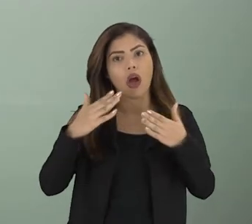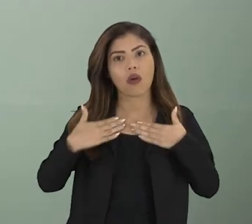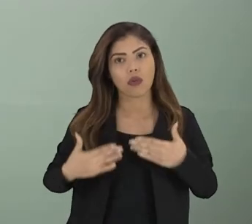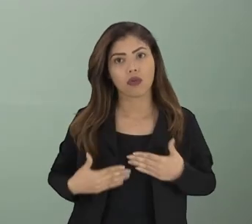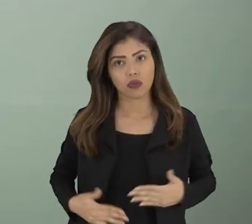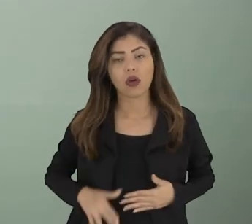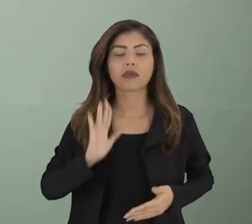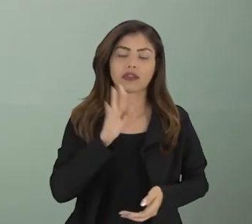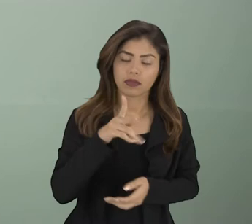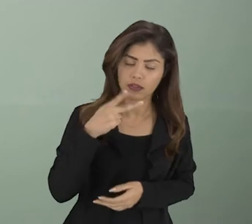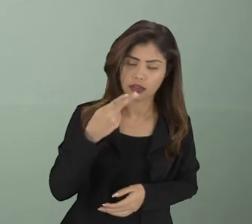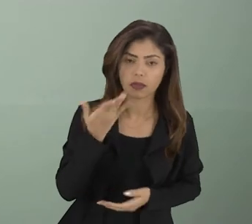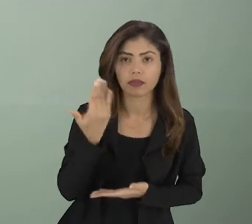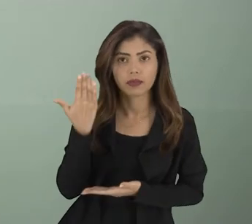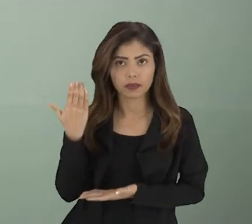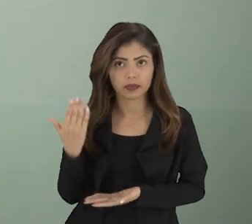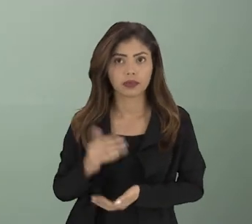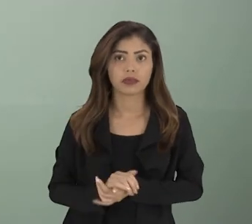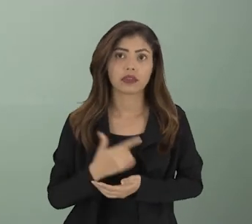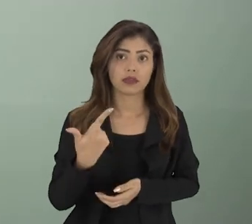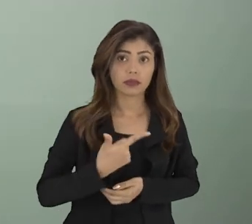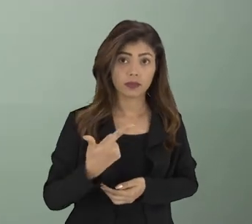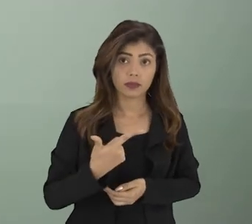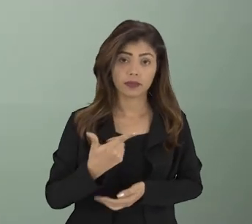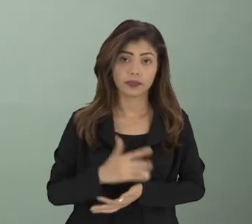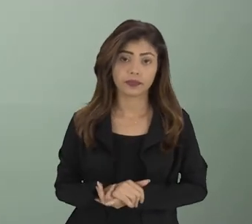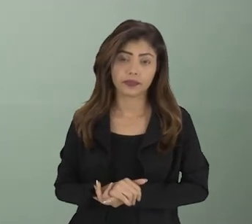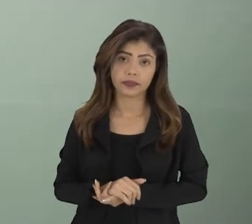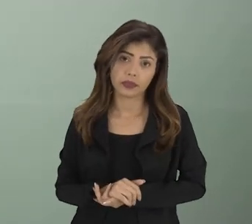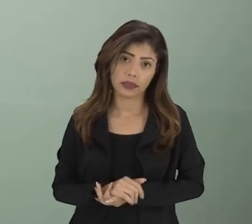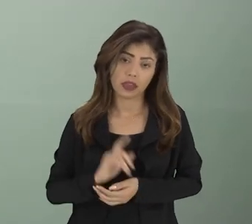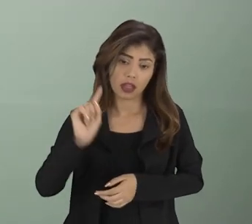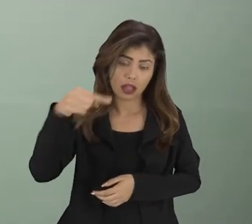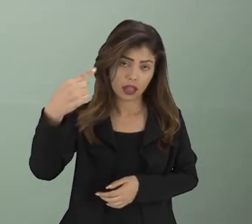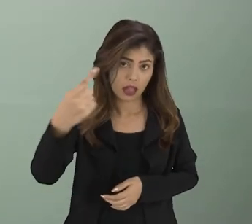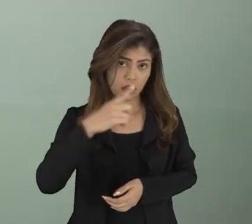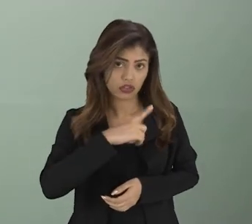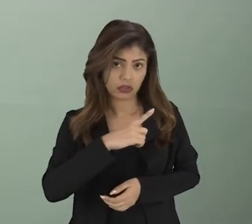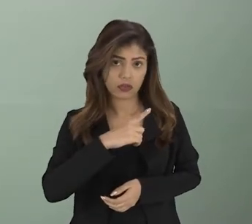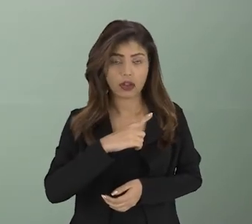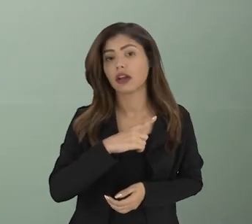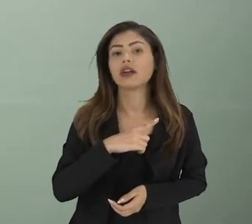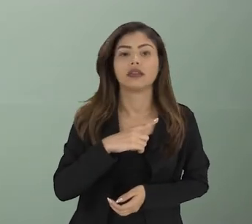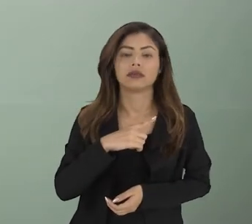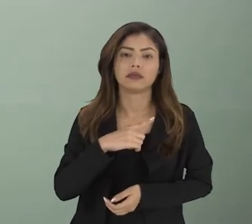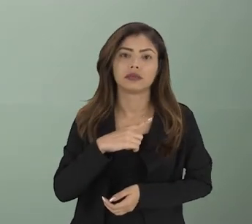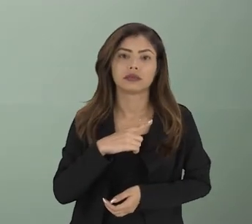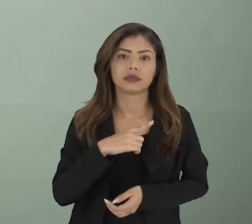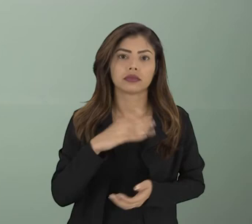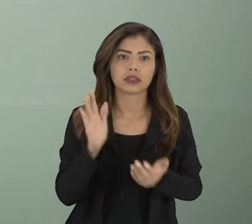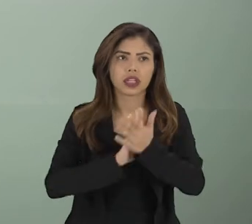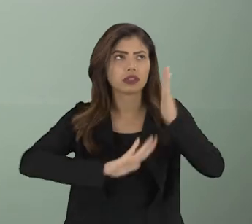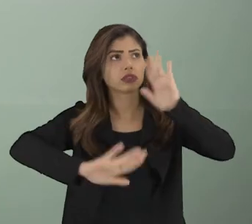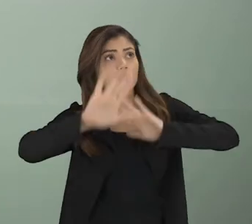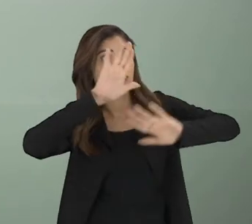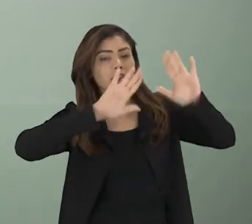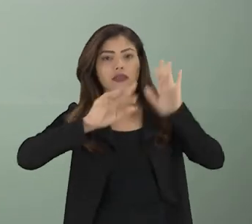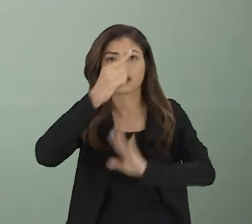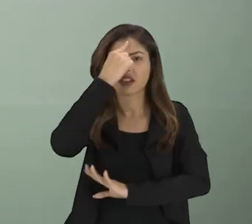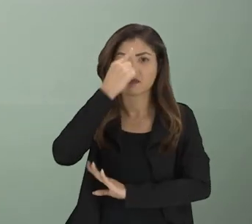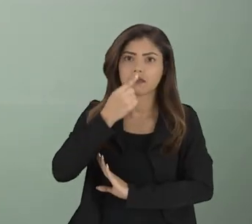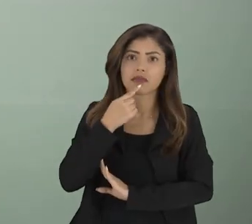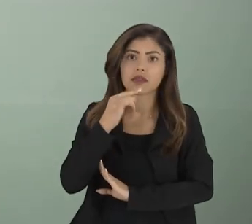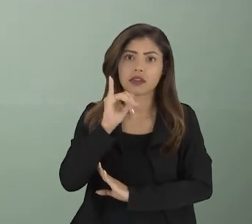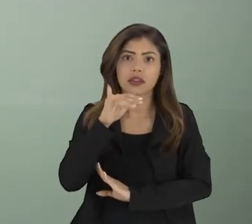questão do corpo de cristo que já comentei com vocês o segundo ponto lá no oriente eles não adoravam imagens